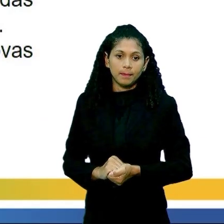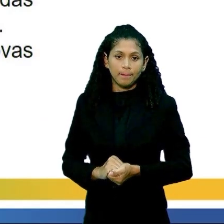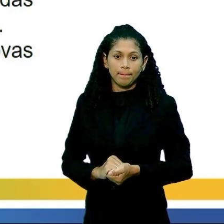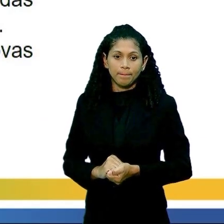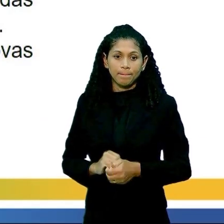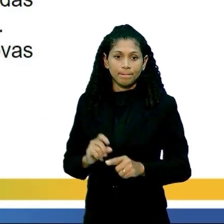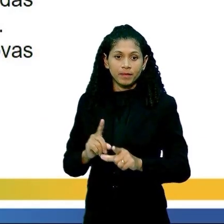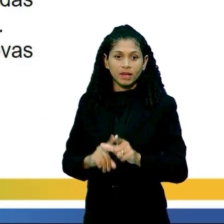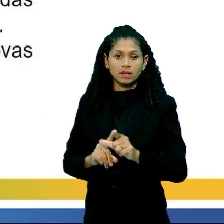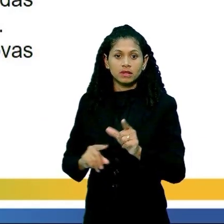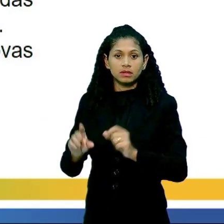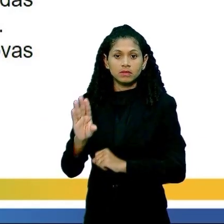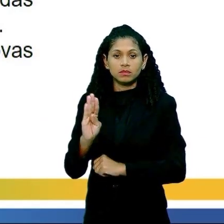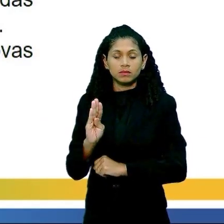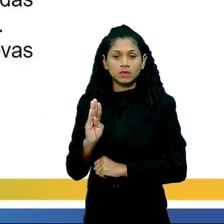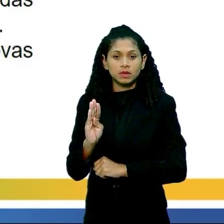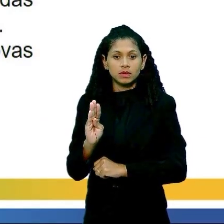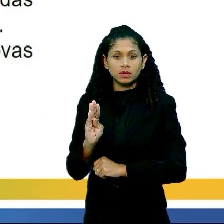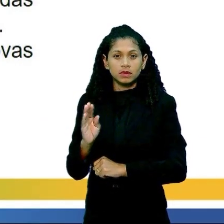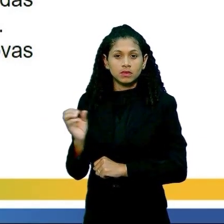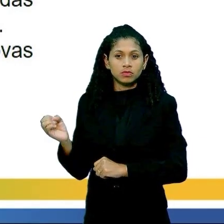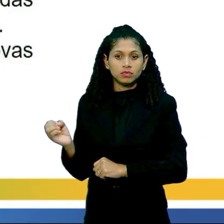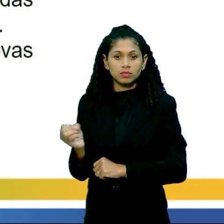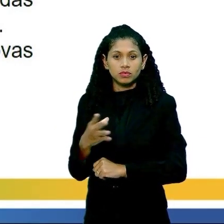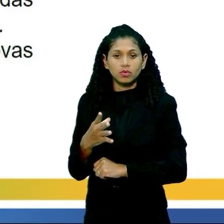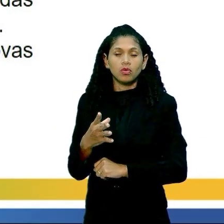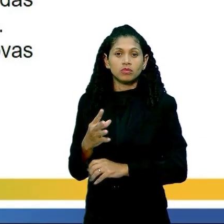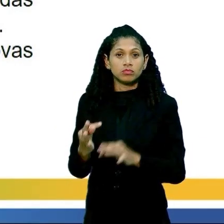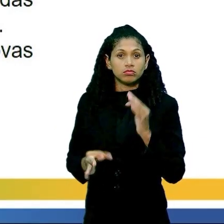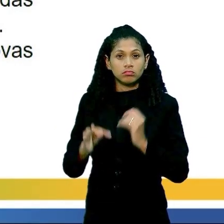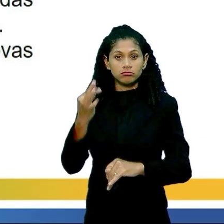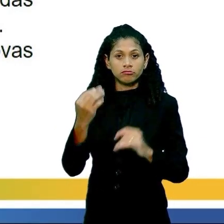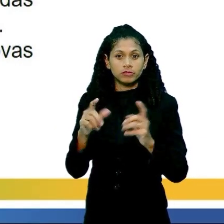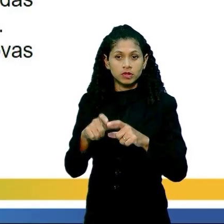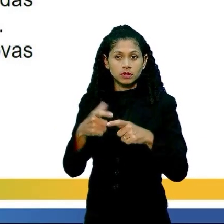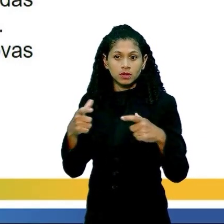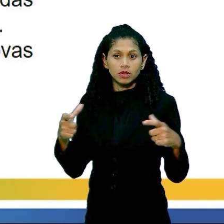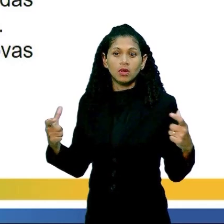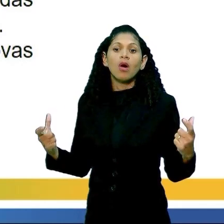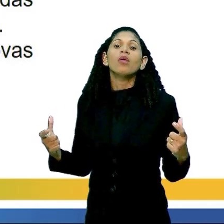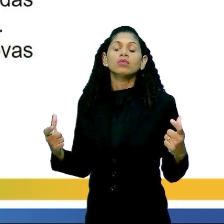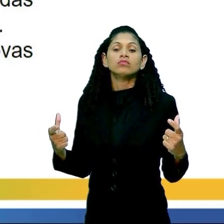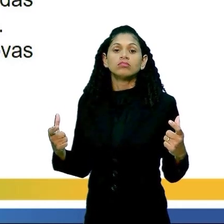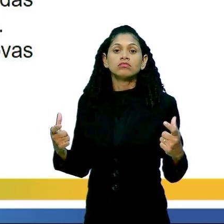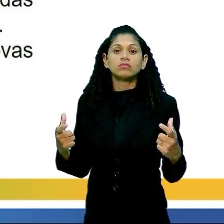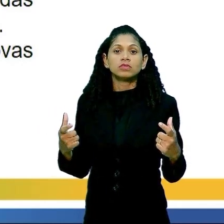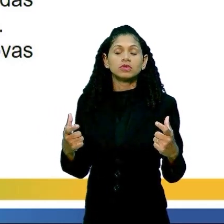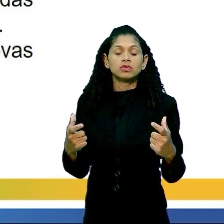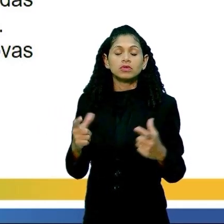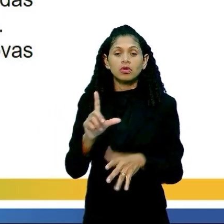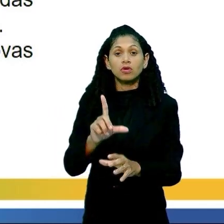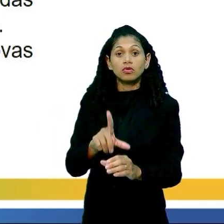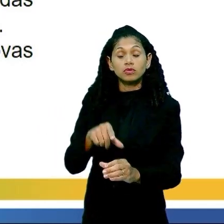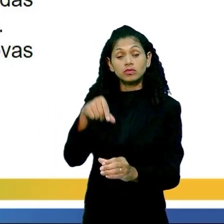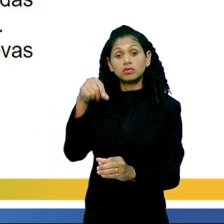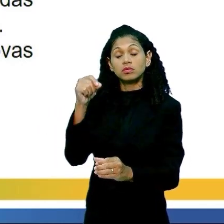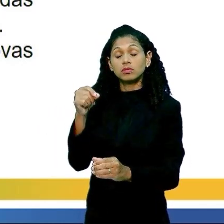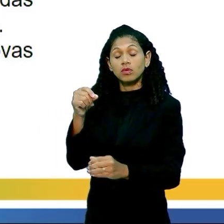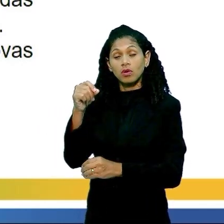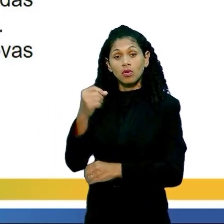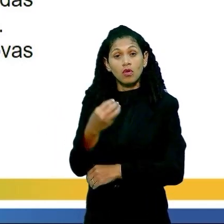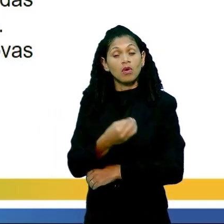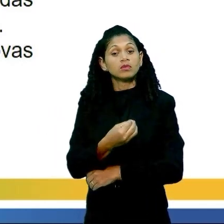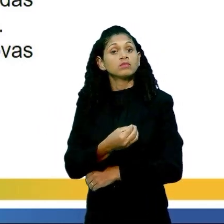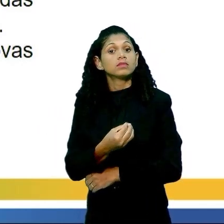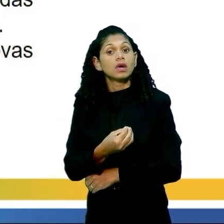A alternativa B, as novas tecnologias estão ampliando o leque de opções de jogos e brincadeiras, permitindo que as pessoas